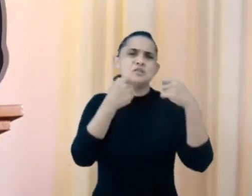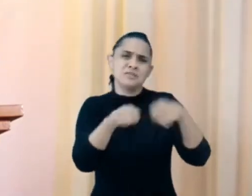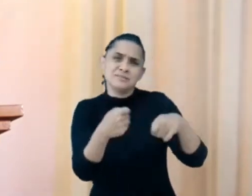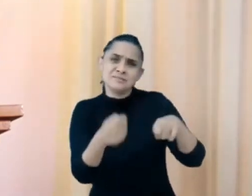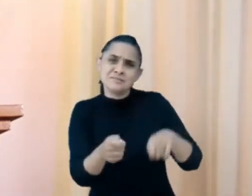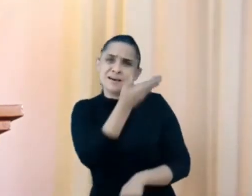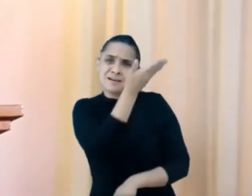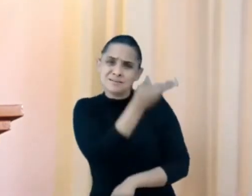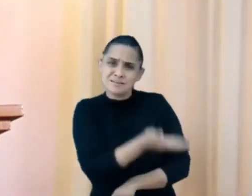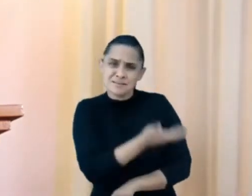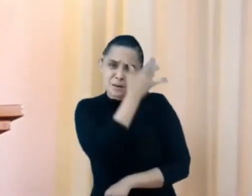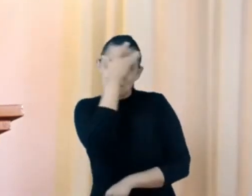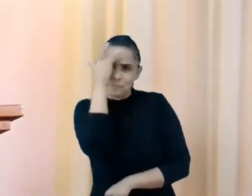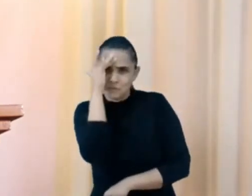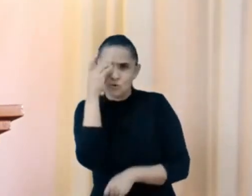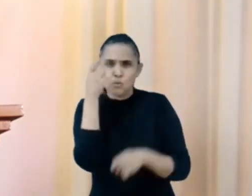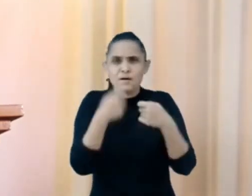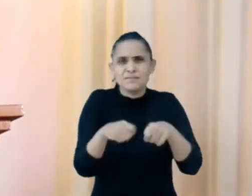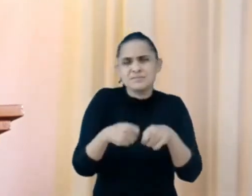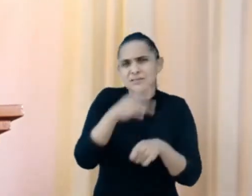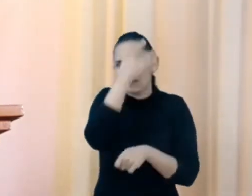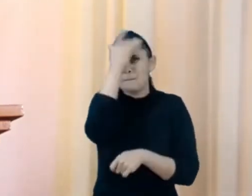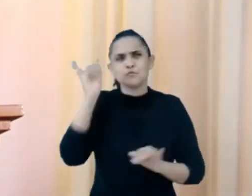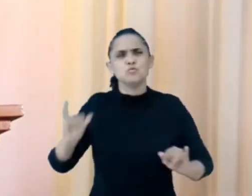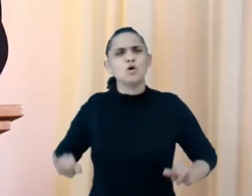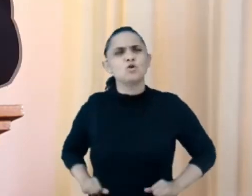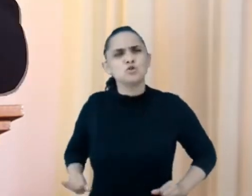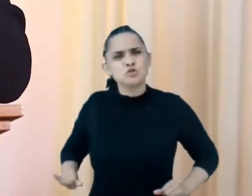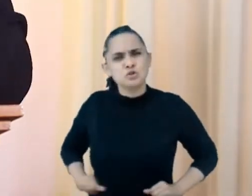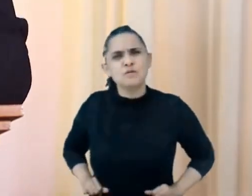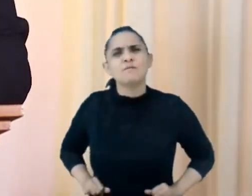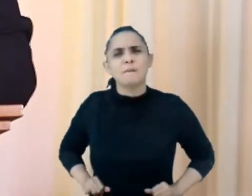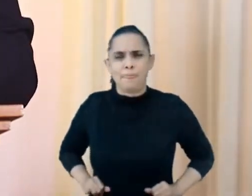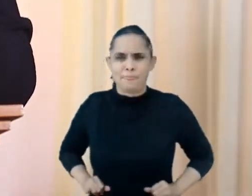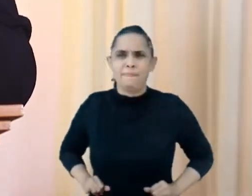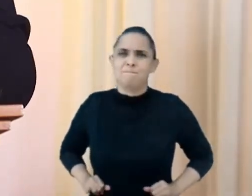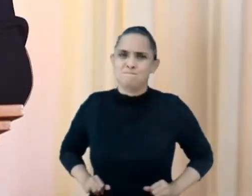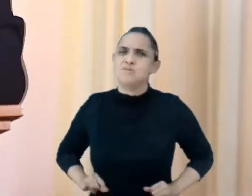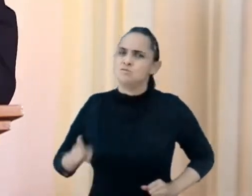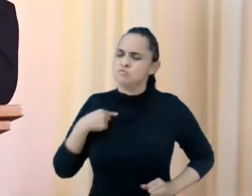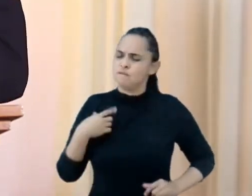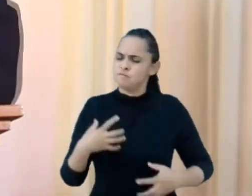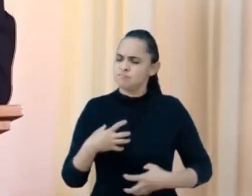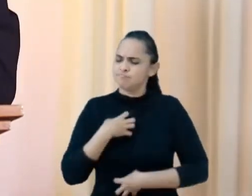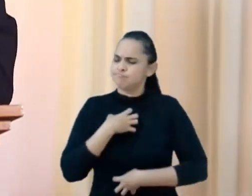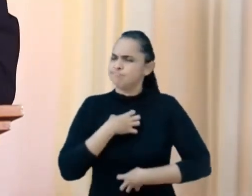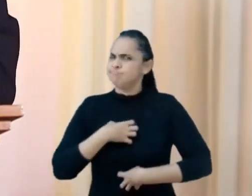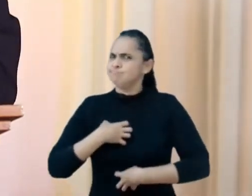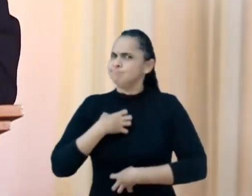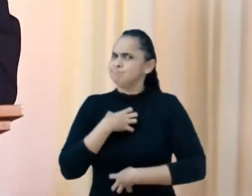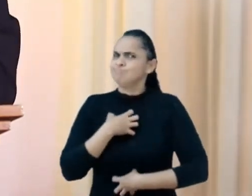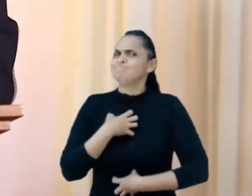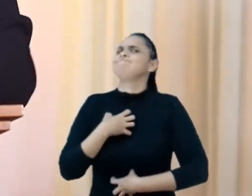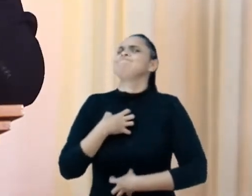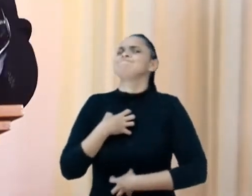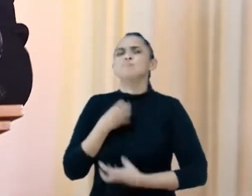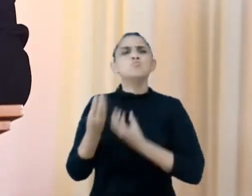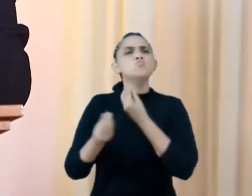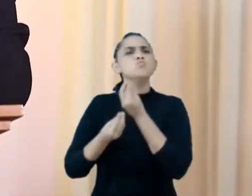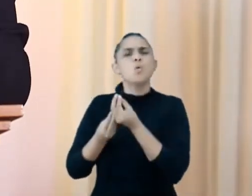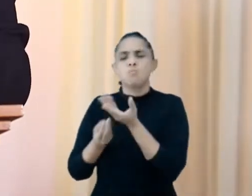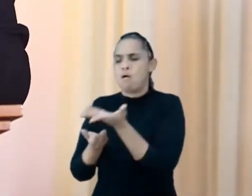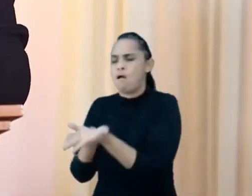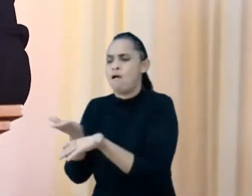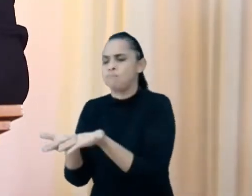a necessidade daquele que sofre. Isso deve dar o tom da minha maneira de agir. O